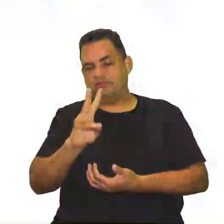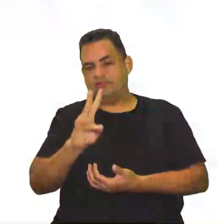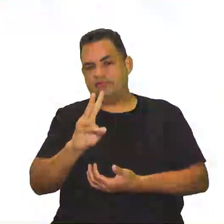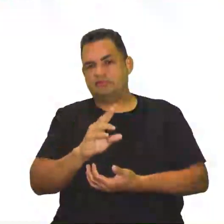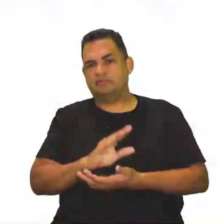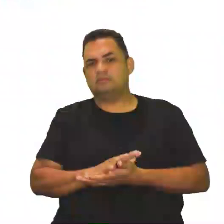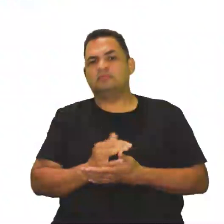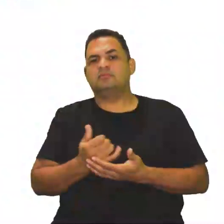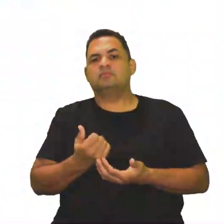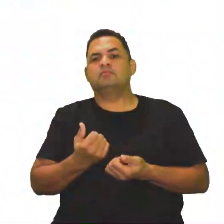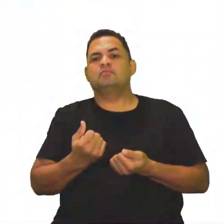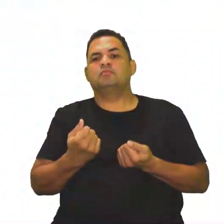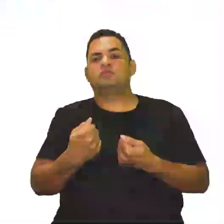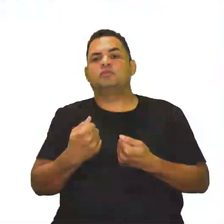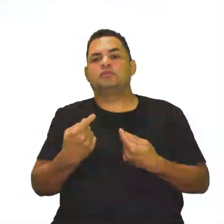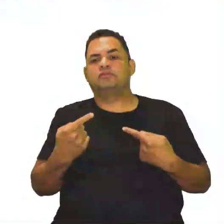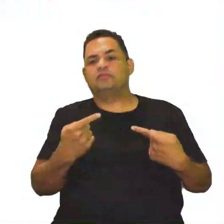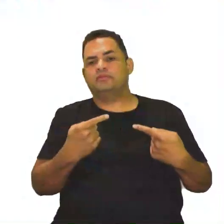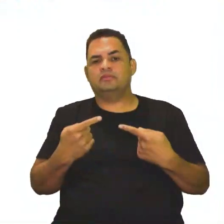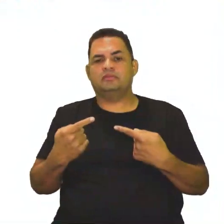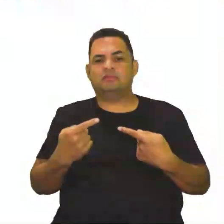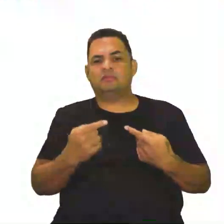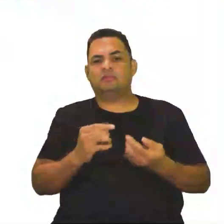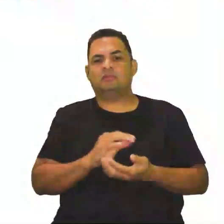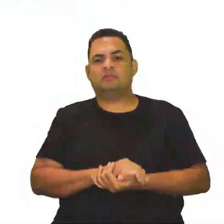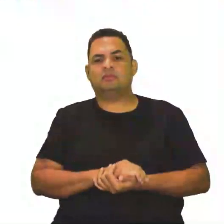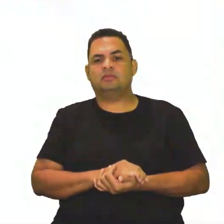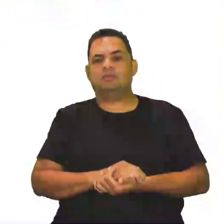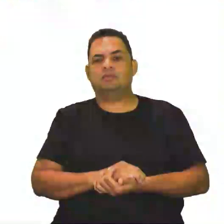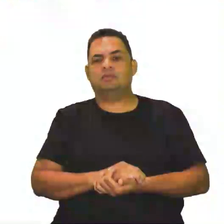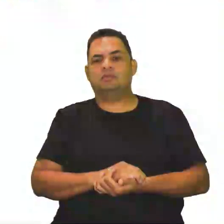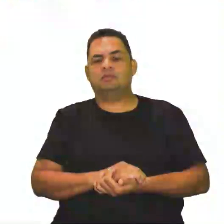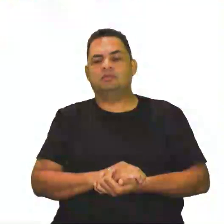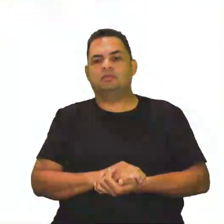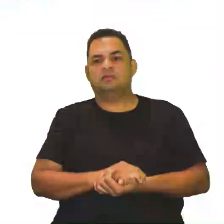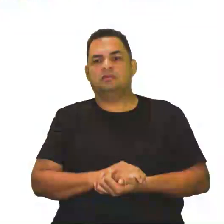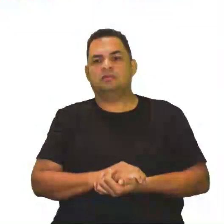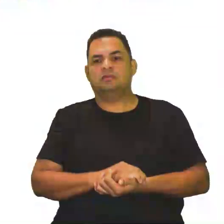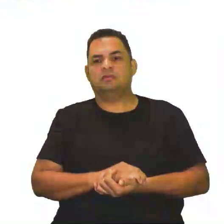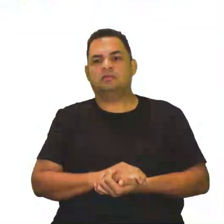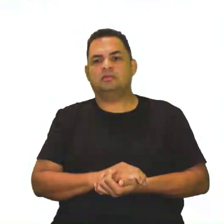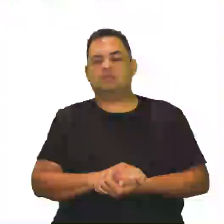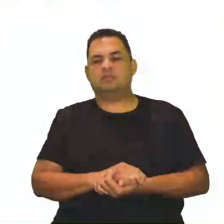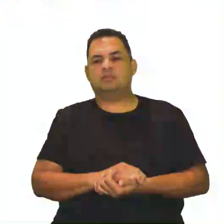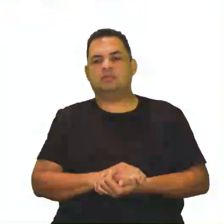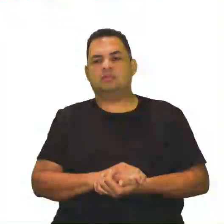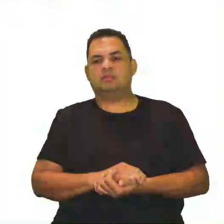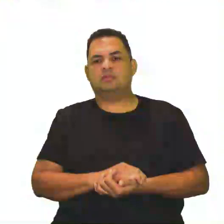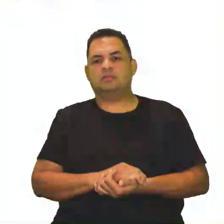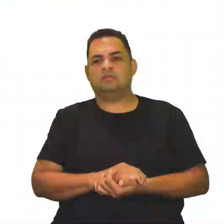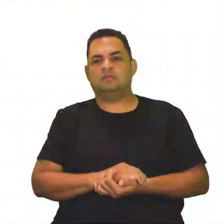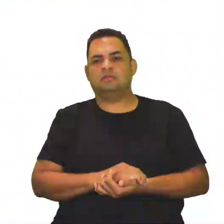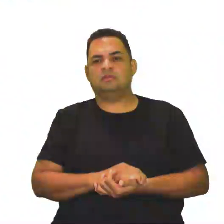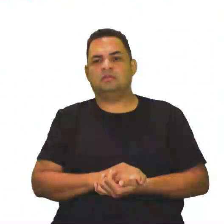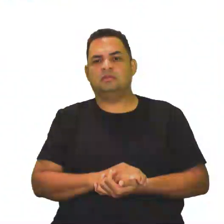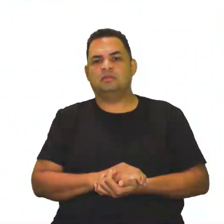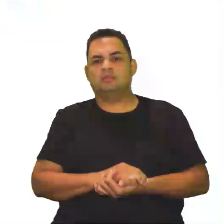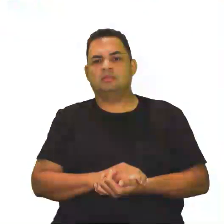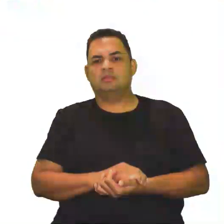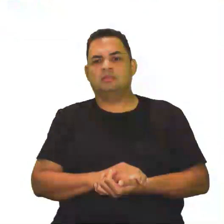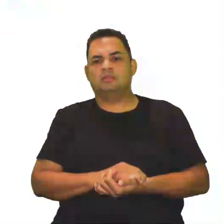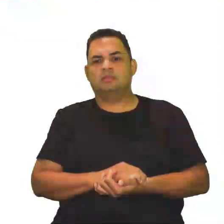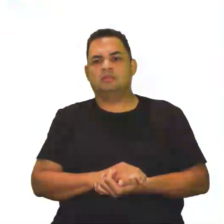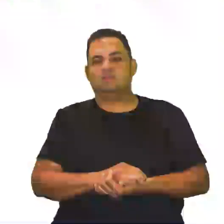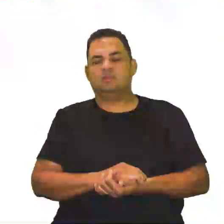posso fazer uma fórmula aqui relacionada para a minha corrente. Olha ali, ó. Deixa eu apagar aqui rapidinho.